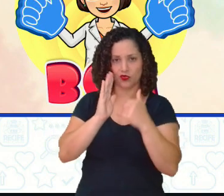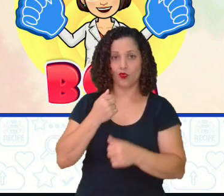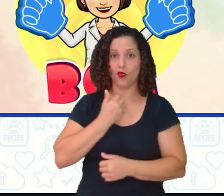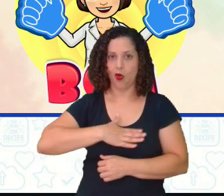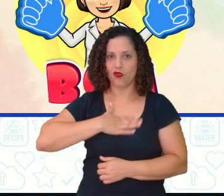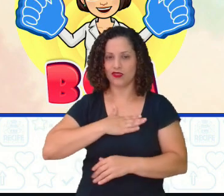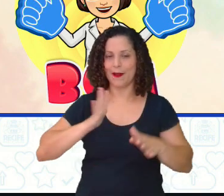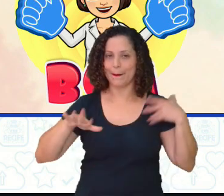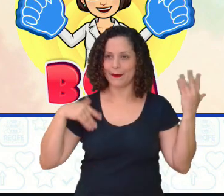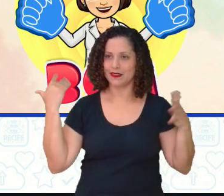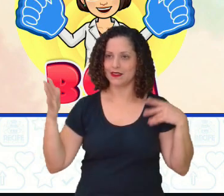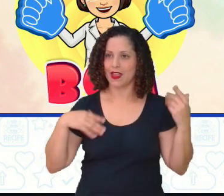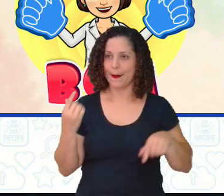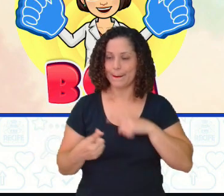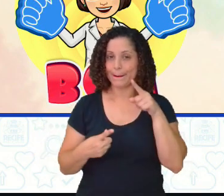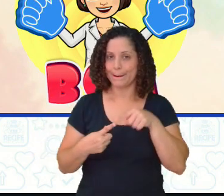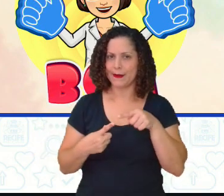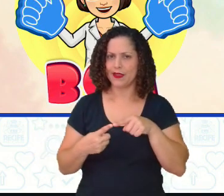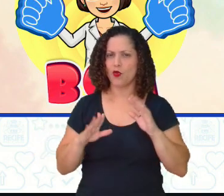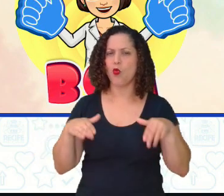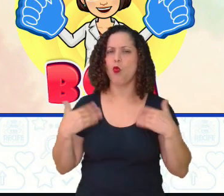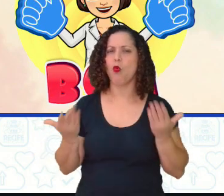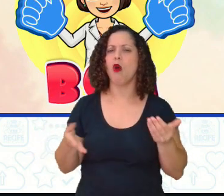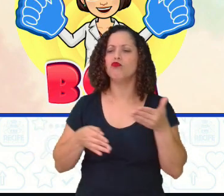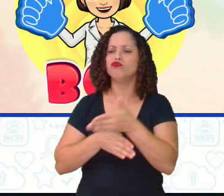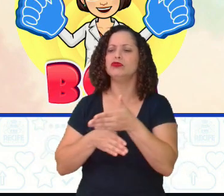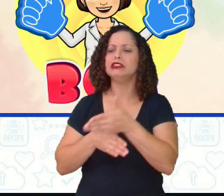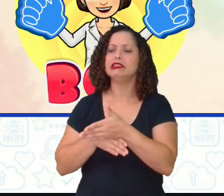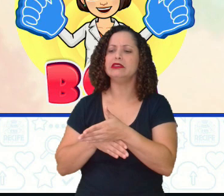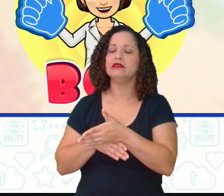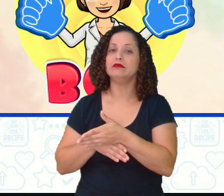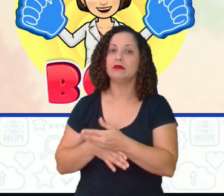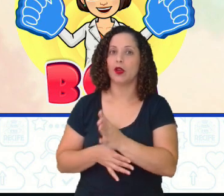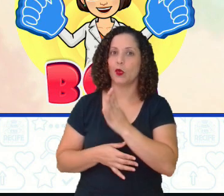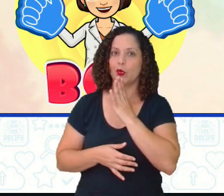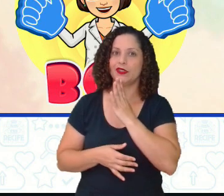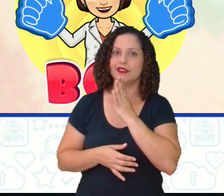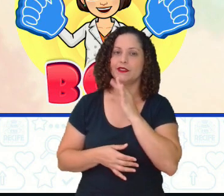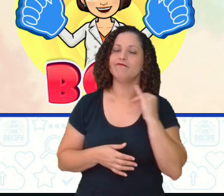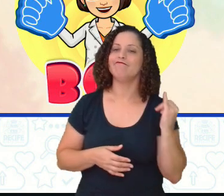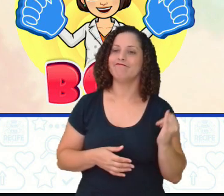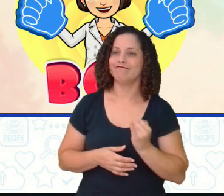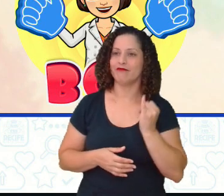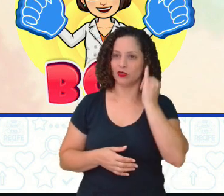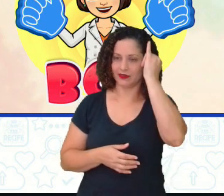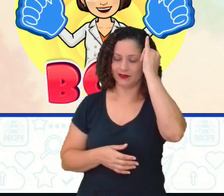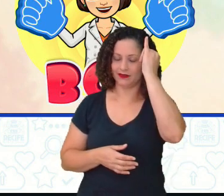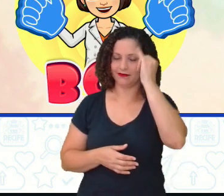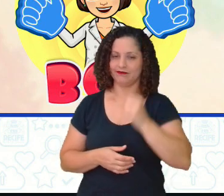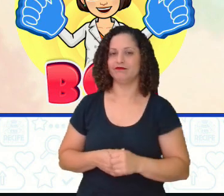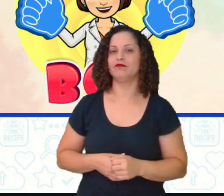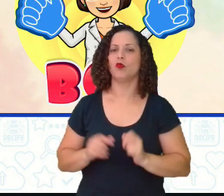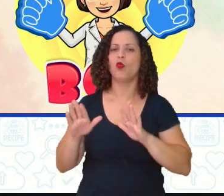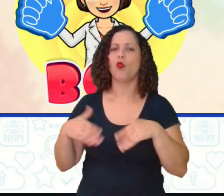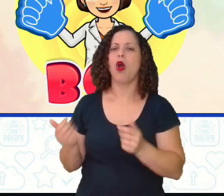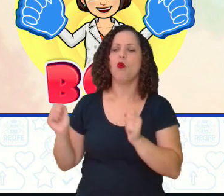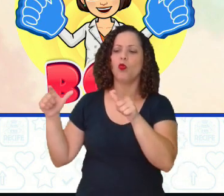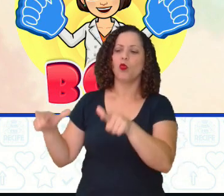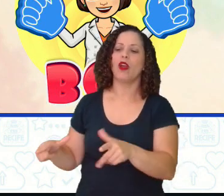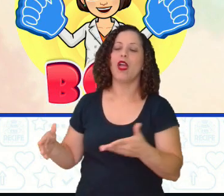passear. Primeiro, se informe sobre o local que vai visitar. É muito importante, né, saber qual é o